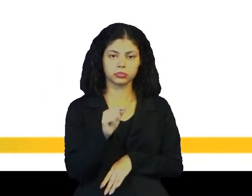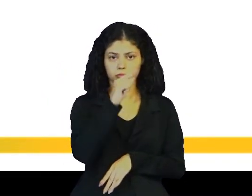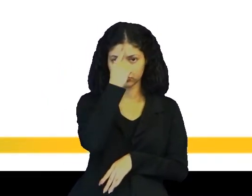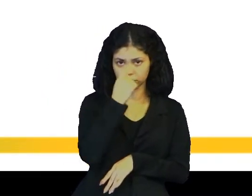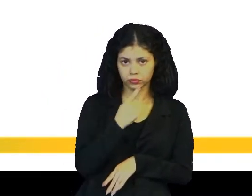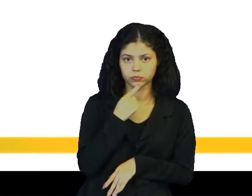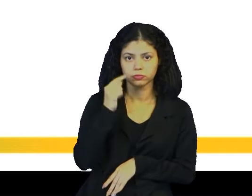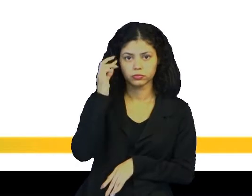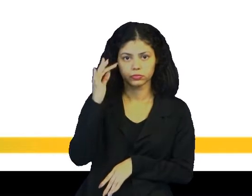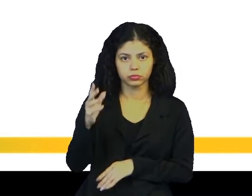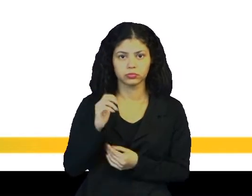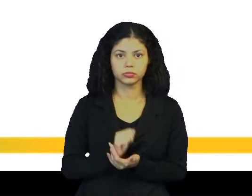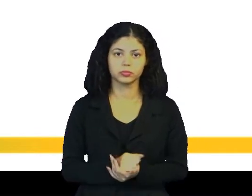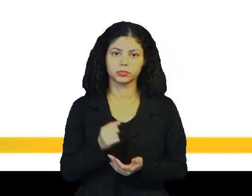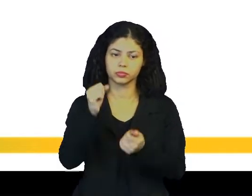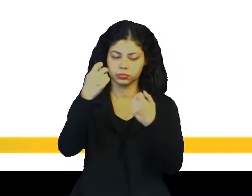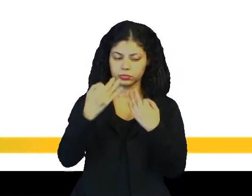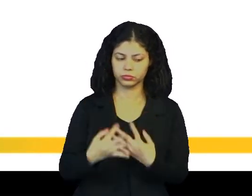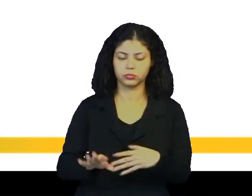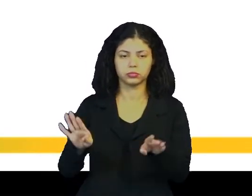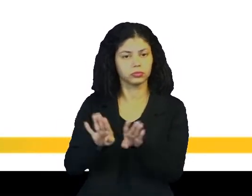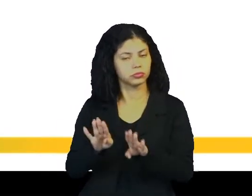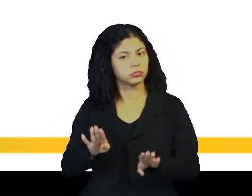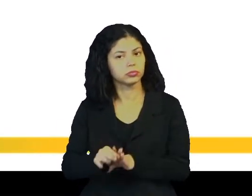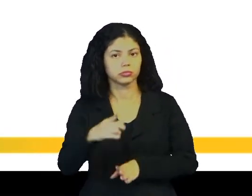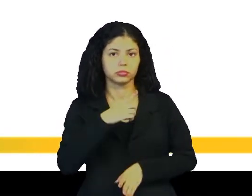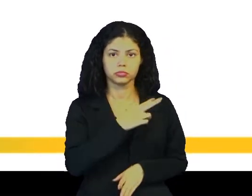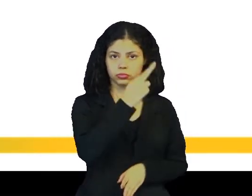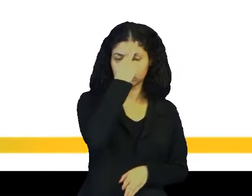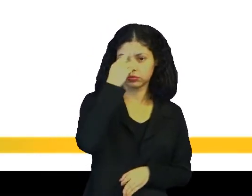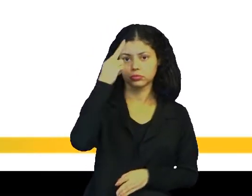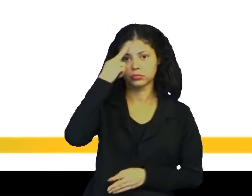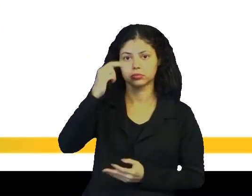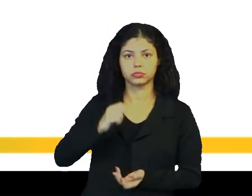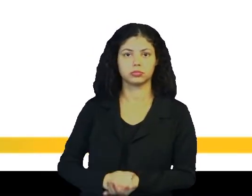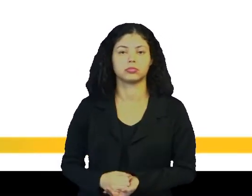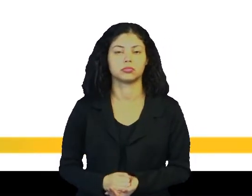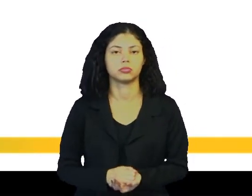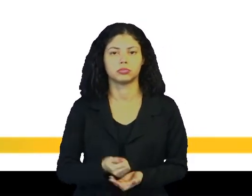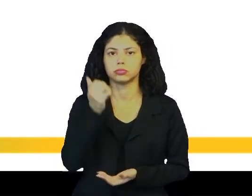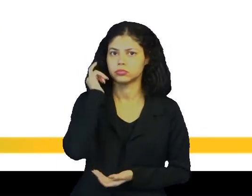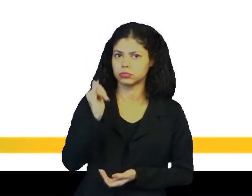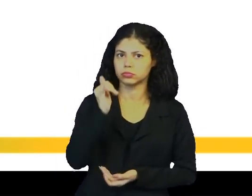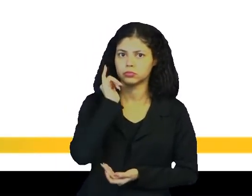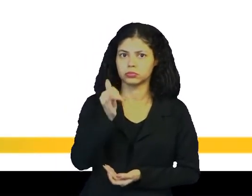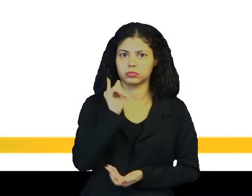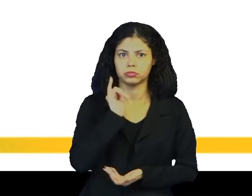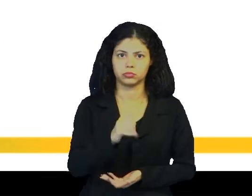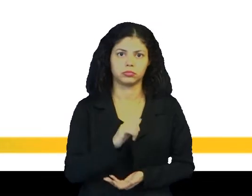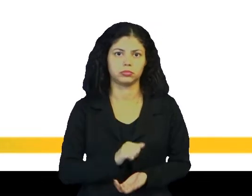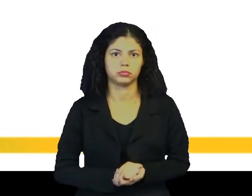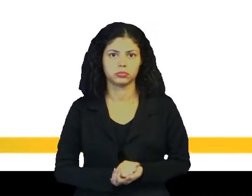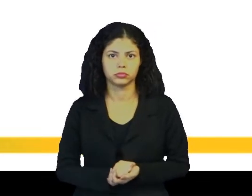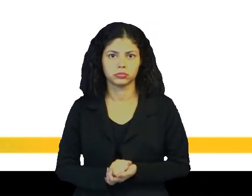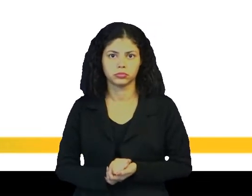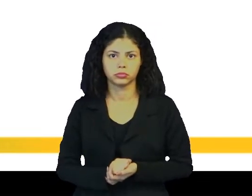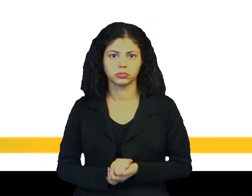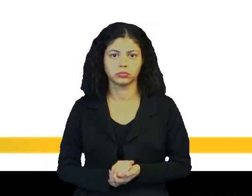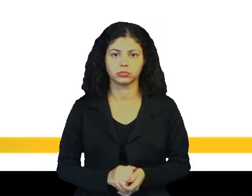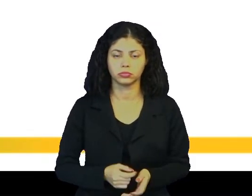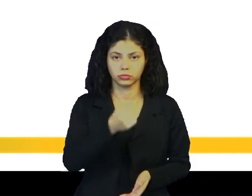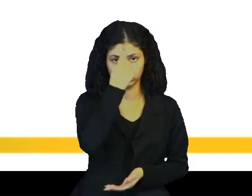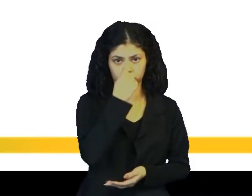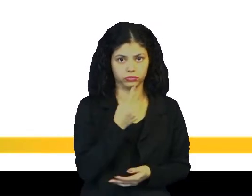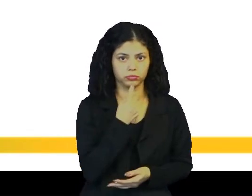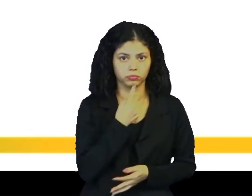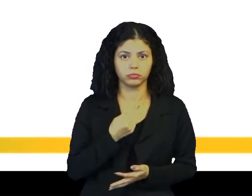figura, Está contando aí uma história, é o que nós chamamos de uma narrativa, Nós temos uma figura única, que